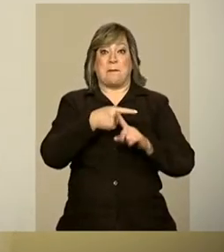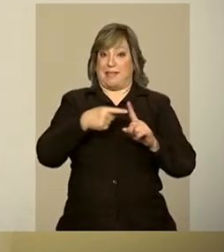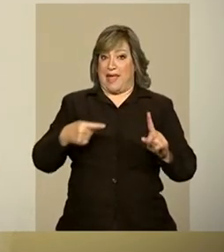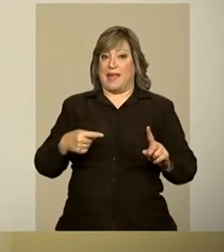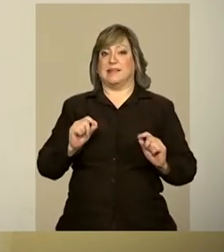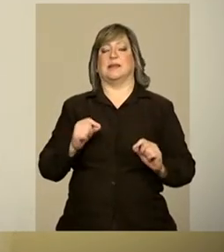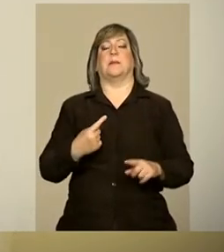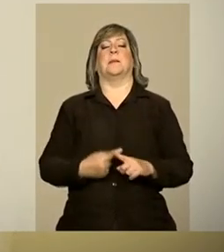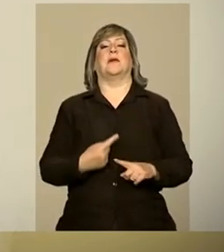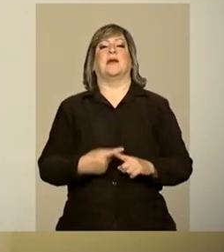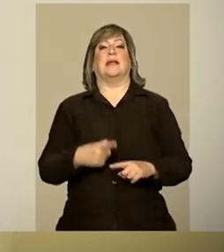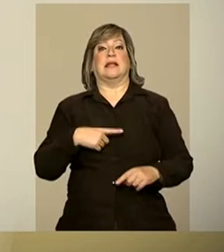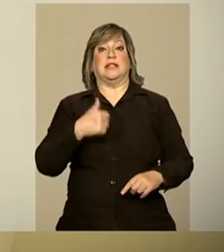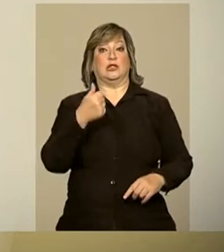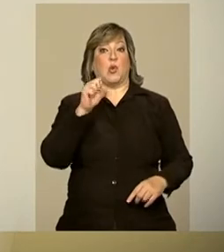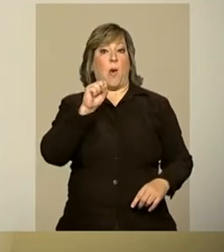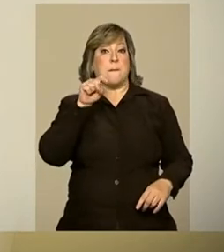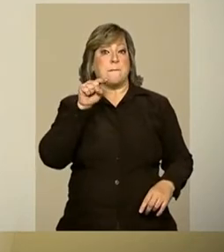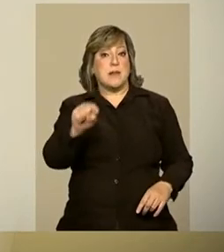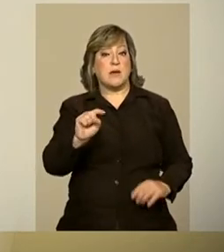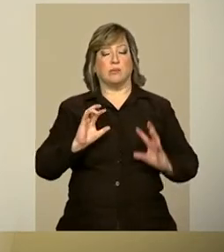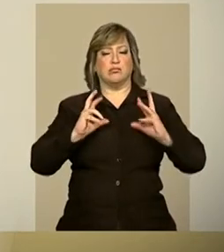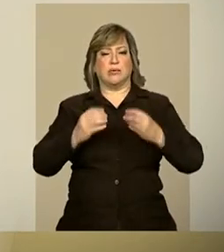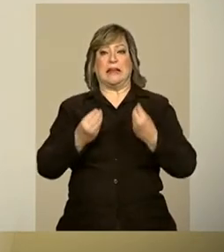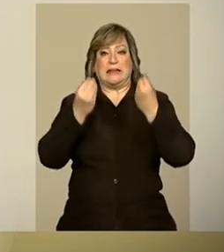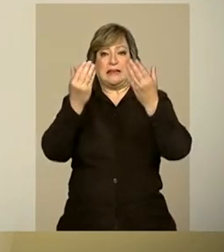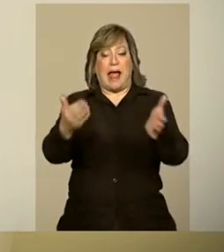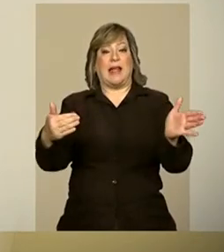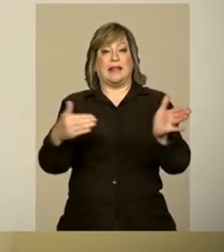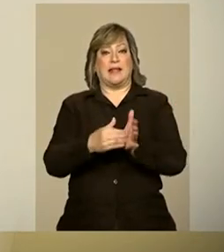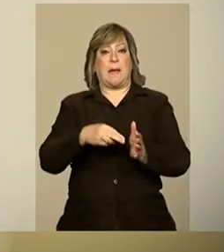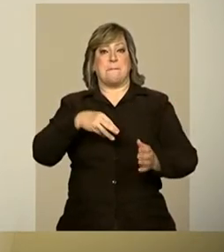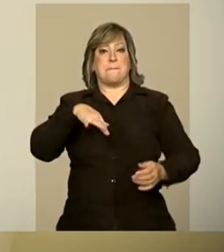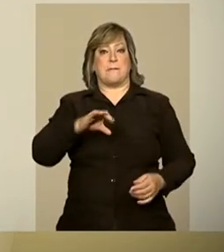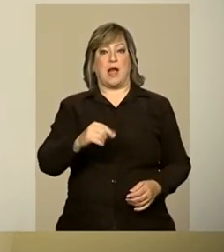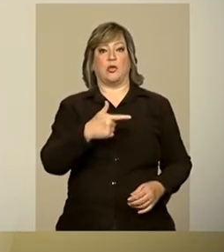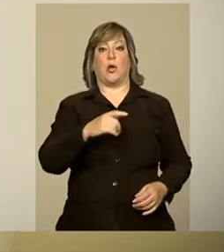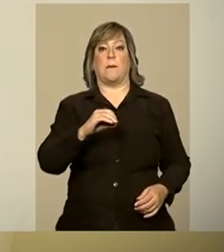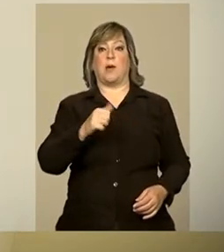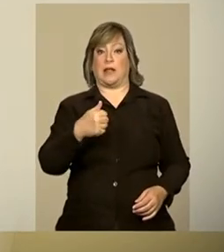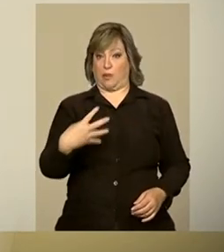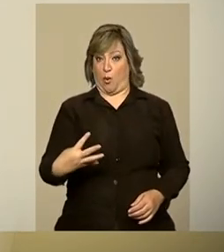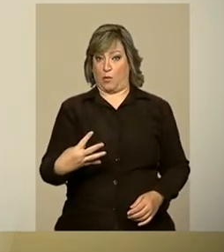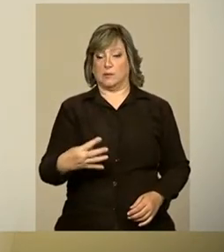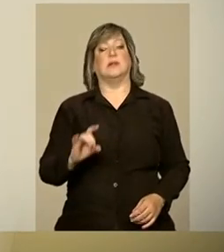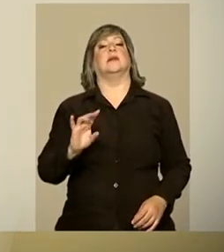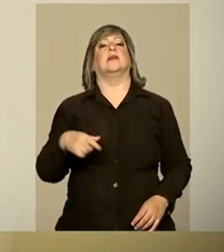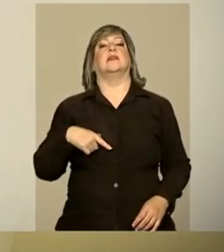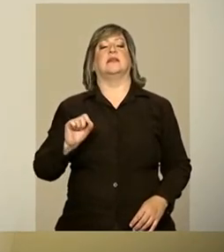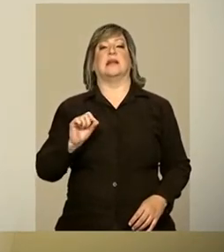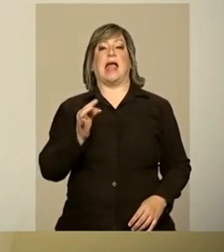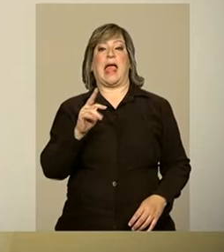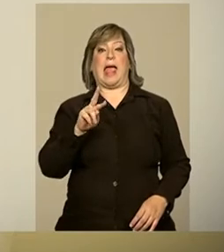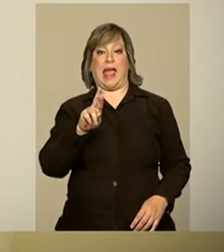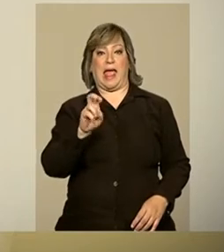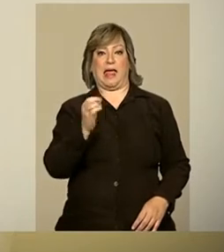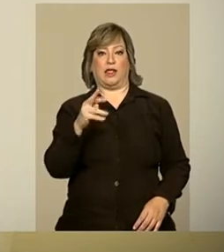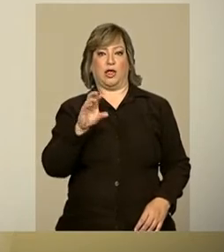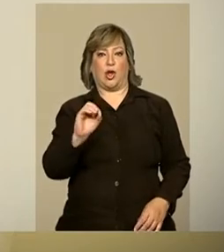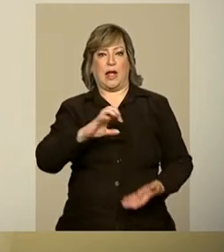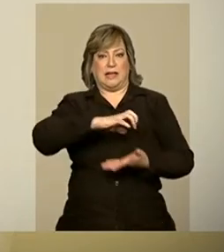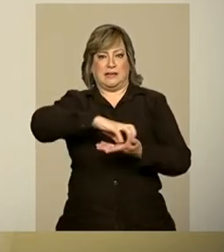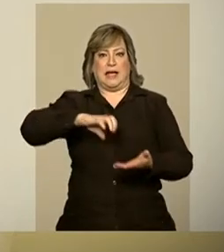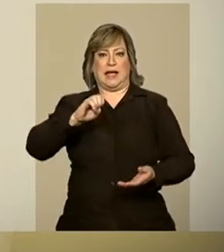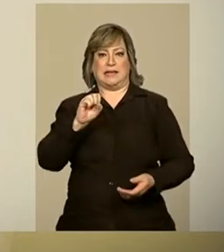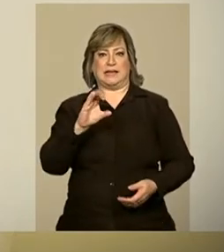pois serão 18 mil máquinas entregues até maio de 2014. Só de retroescavadeiras, que foram as